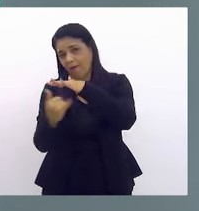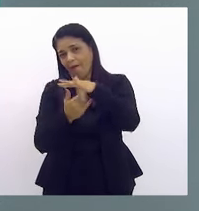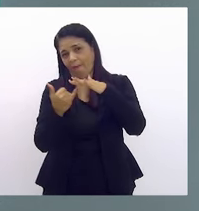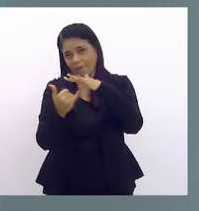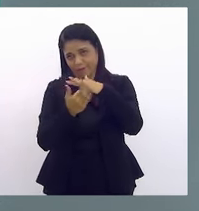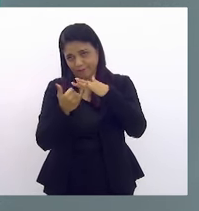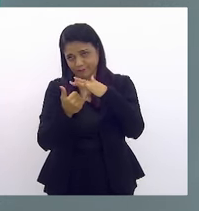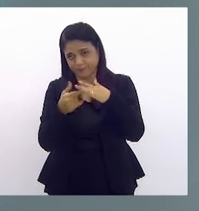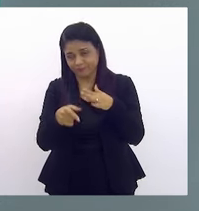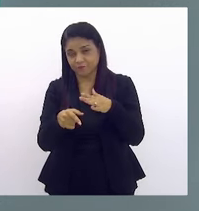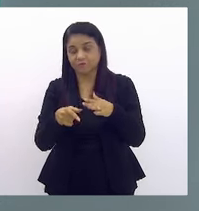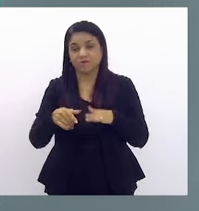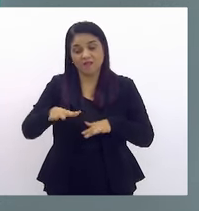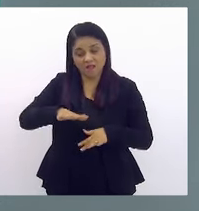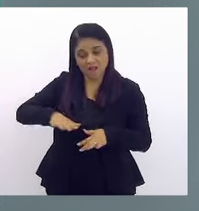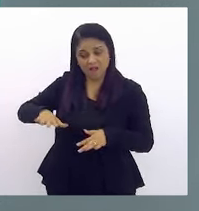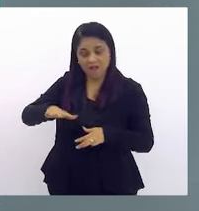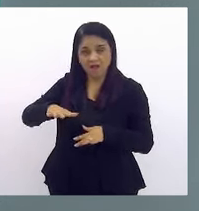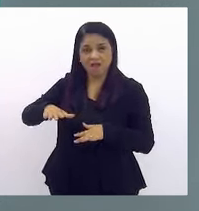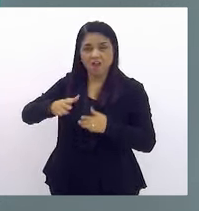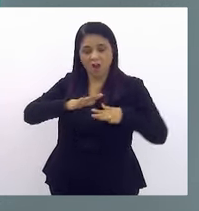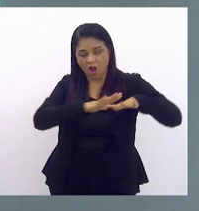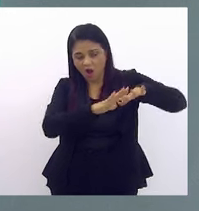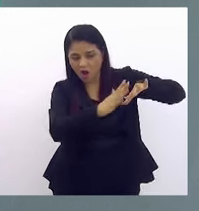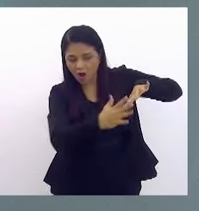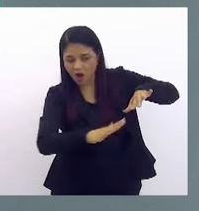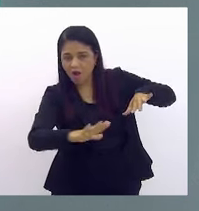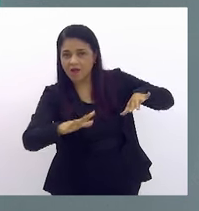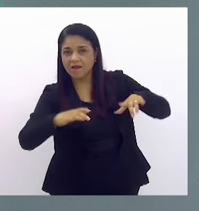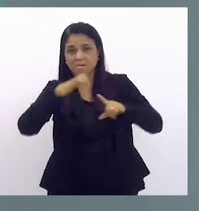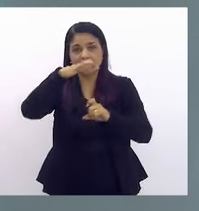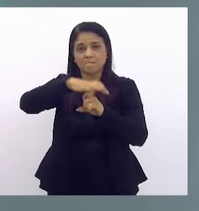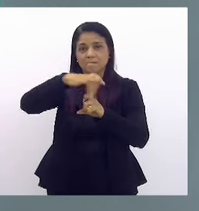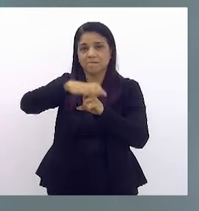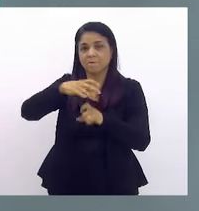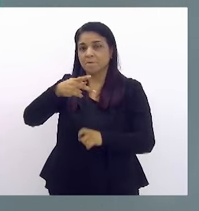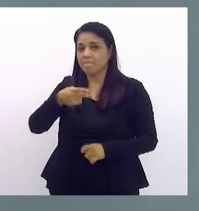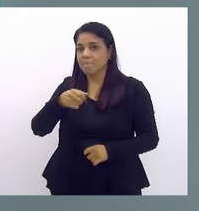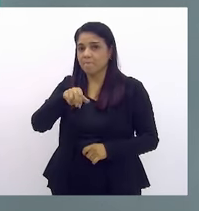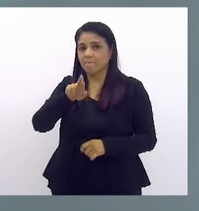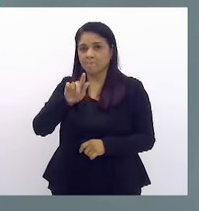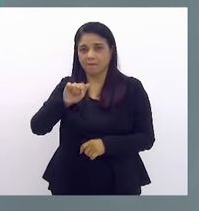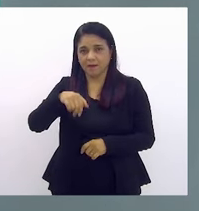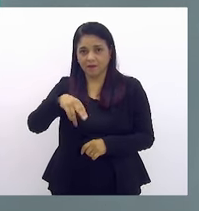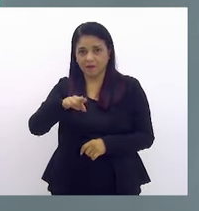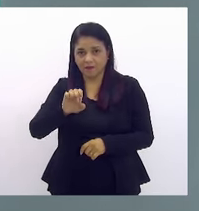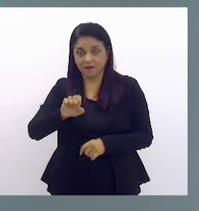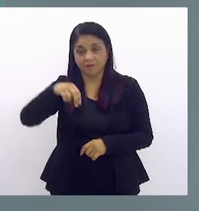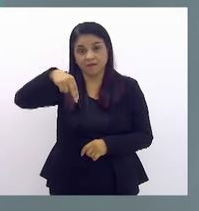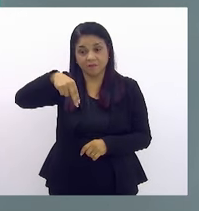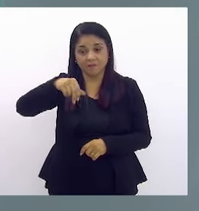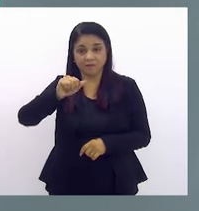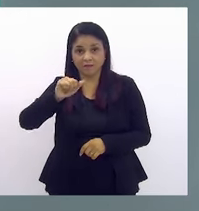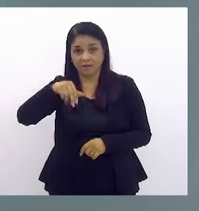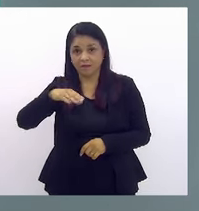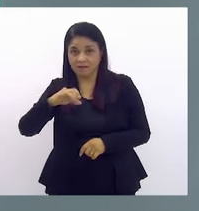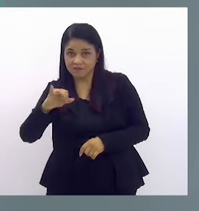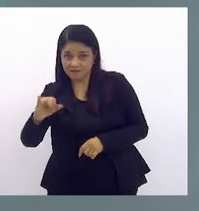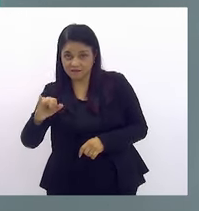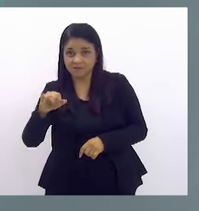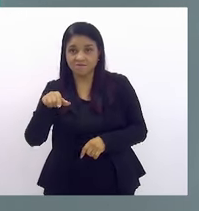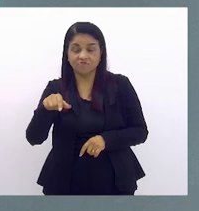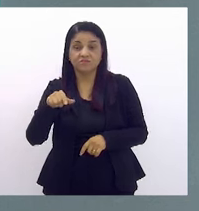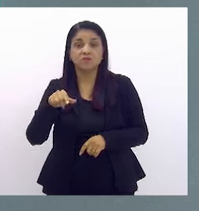orla do Parque Nance, tão alardeada e tão insensada, mas que, na verdade, usou uma parte de